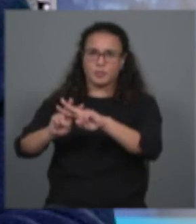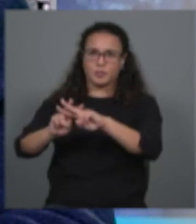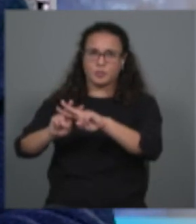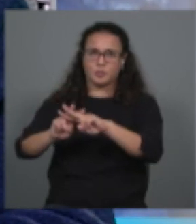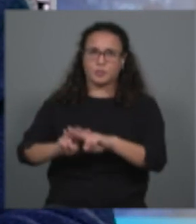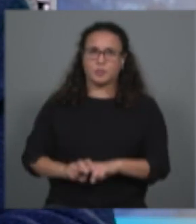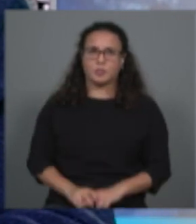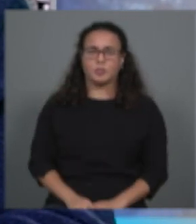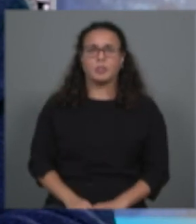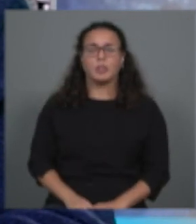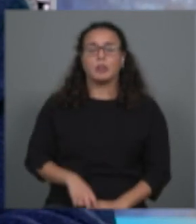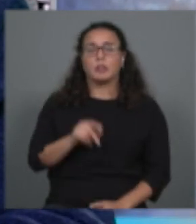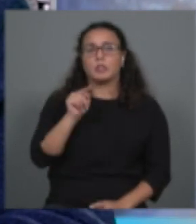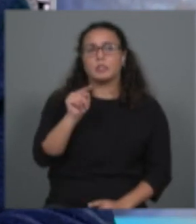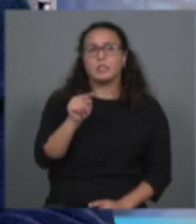neste